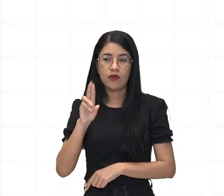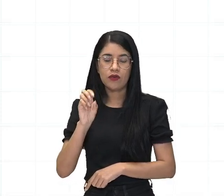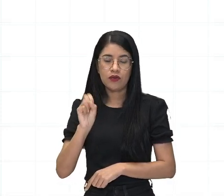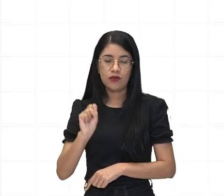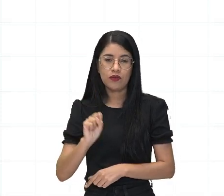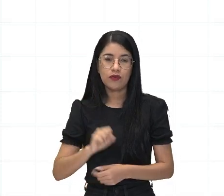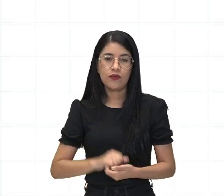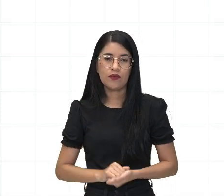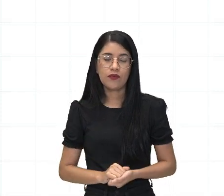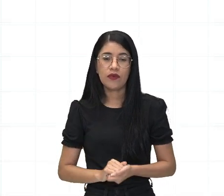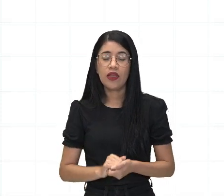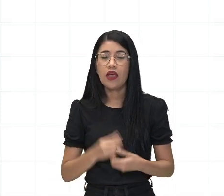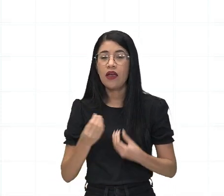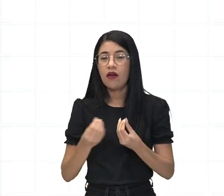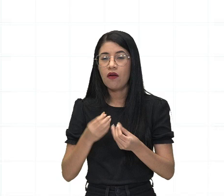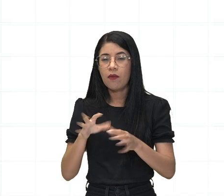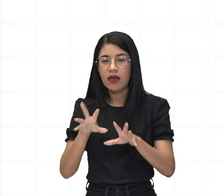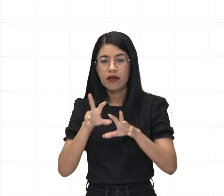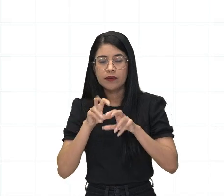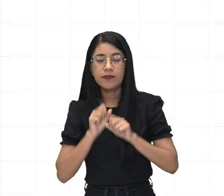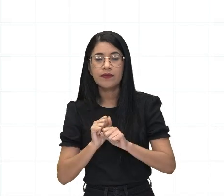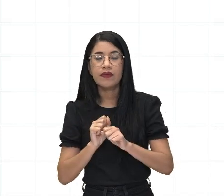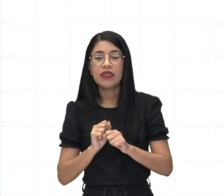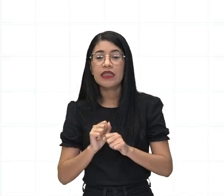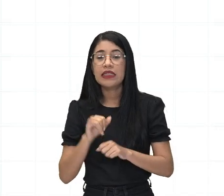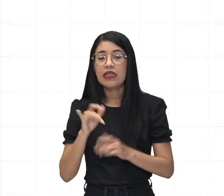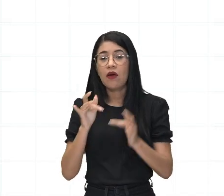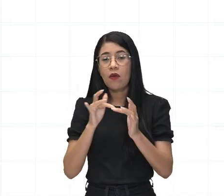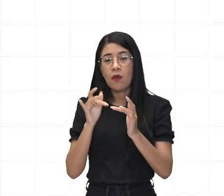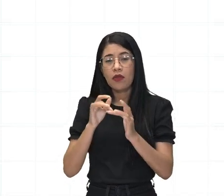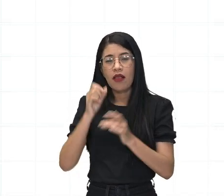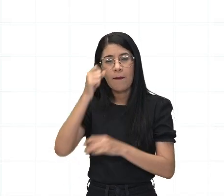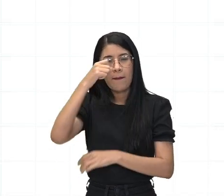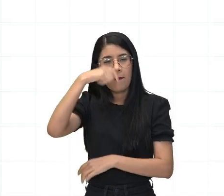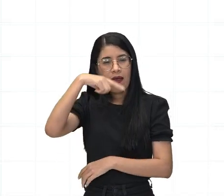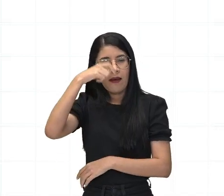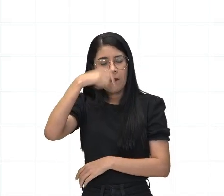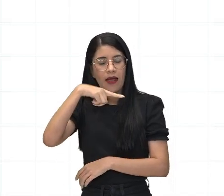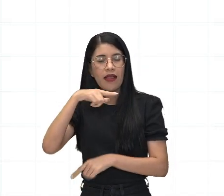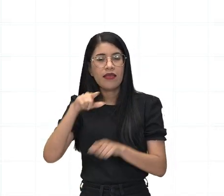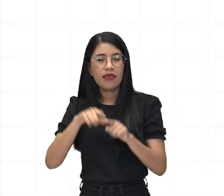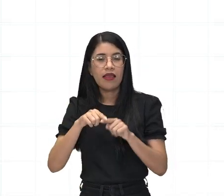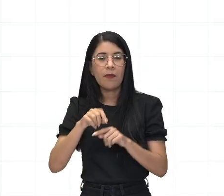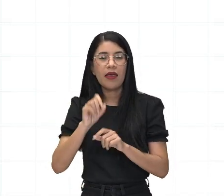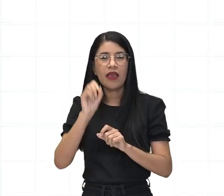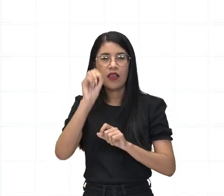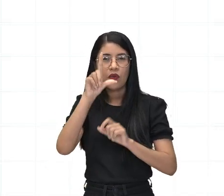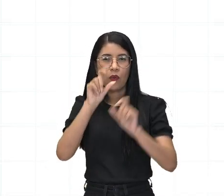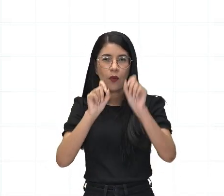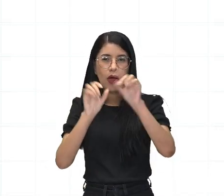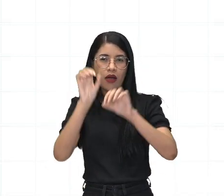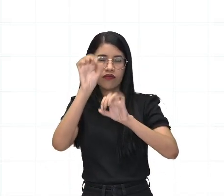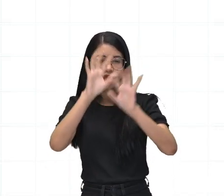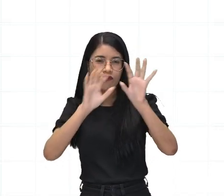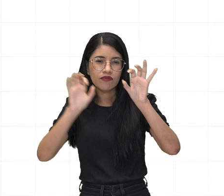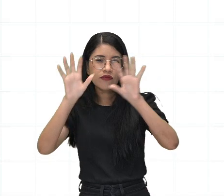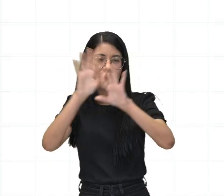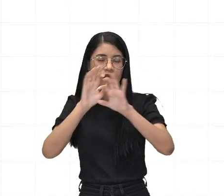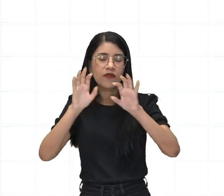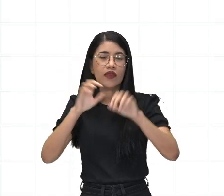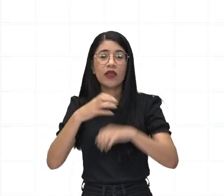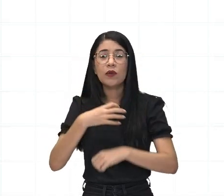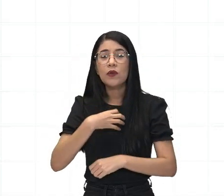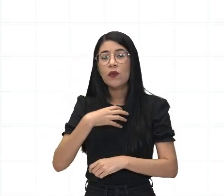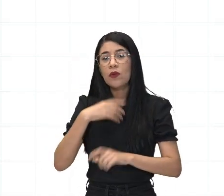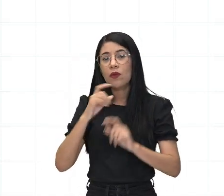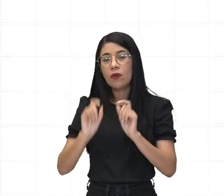são com secreções respiratórias infectadas, gotículas, tá? Como sinais e sintomas,